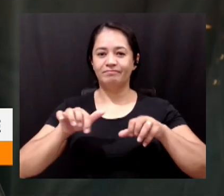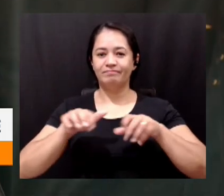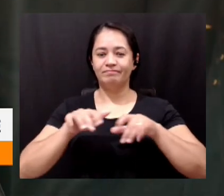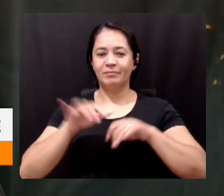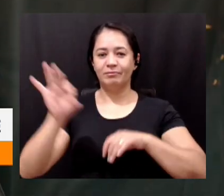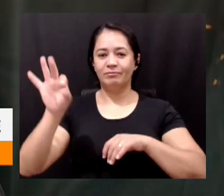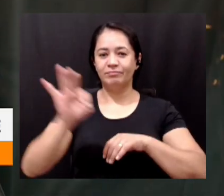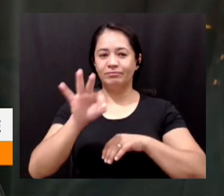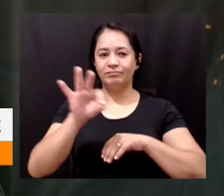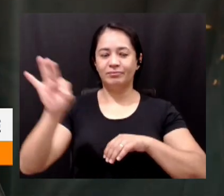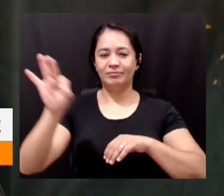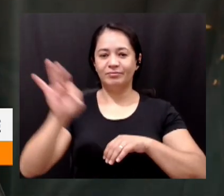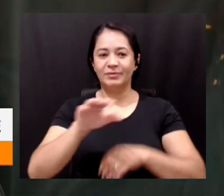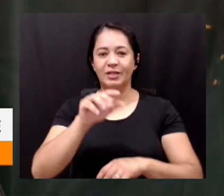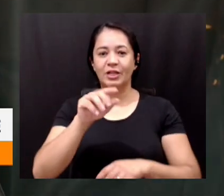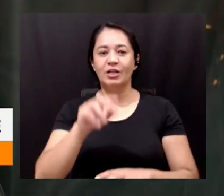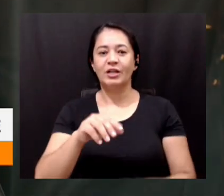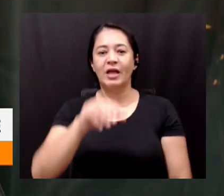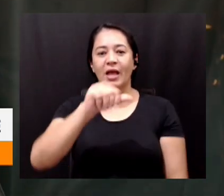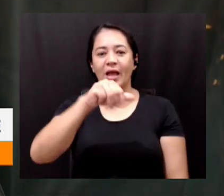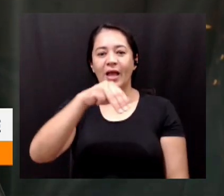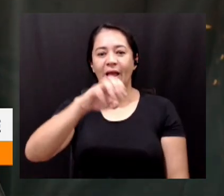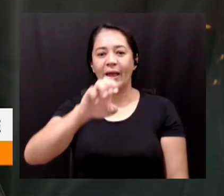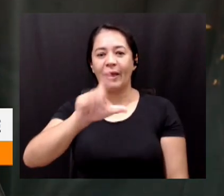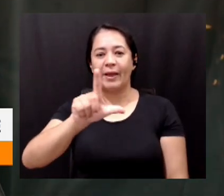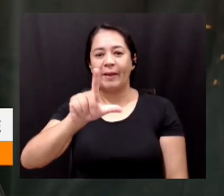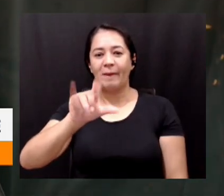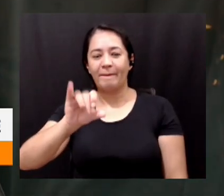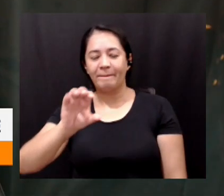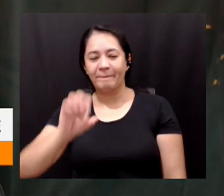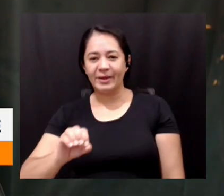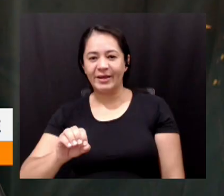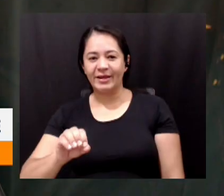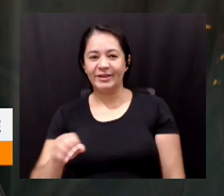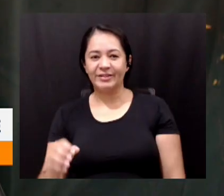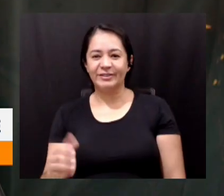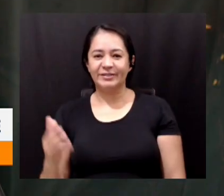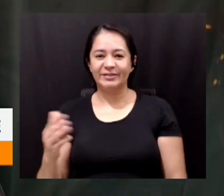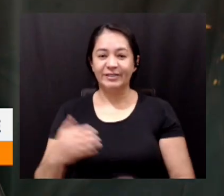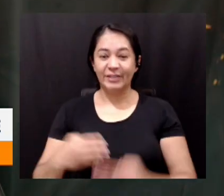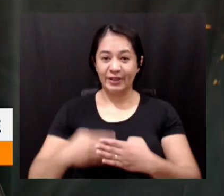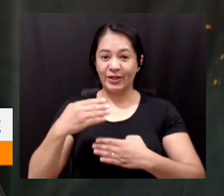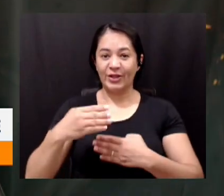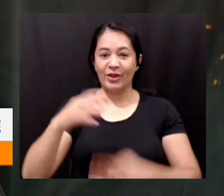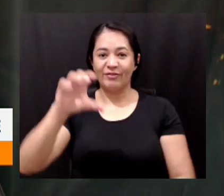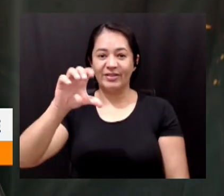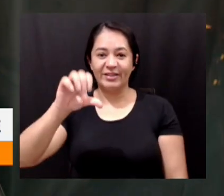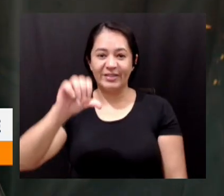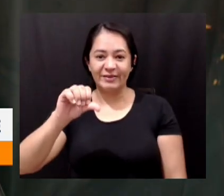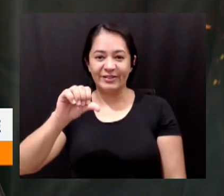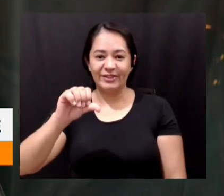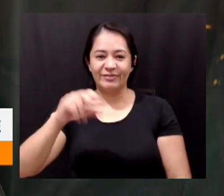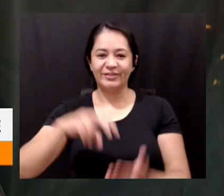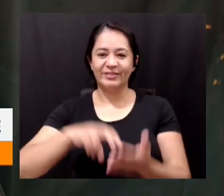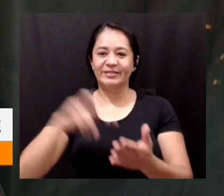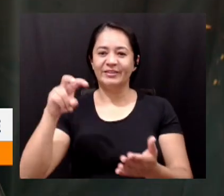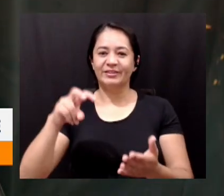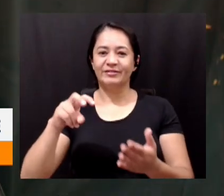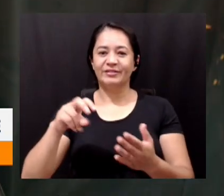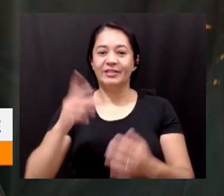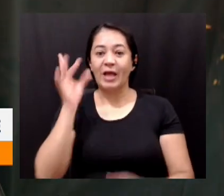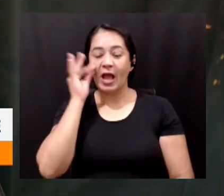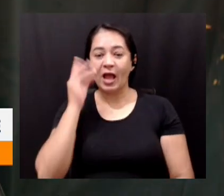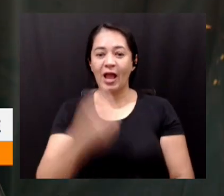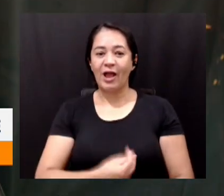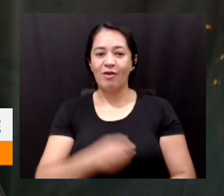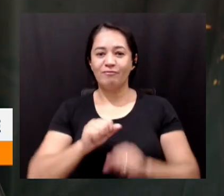Amélio Shoa, imperdível. Em instantes, daqui a pouquinho, às 9 da manhã, transmissão ao vivo, aqui da TV Câmara